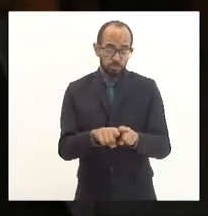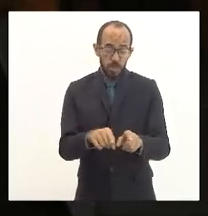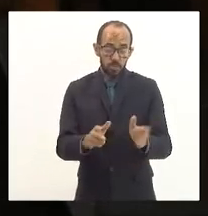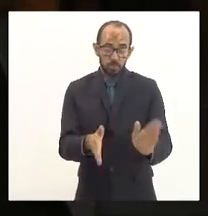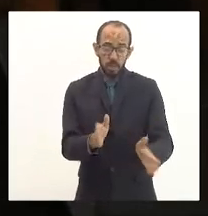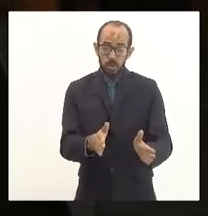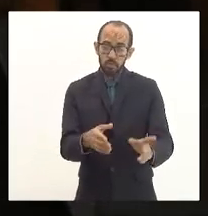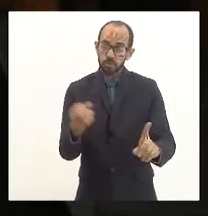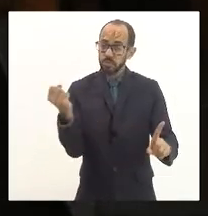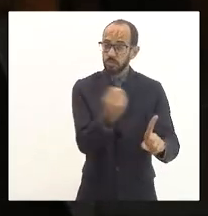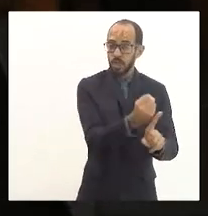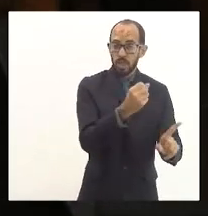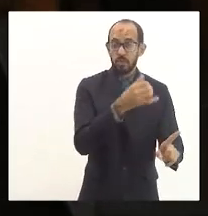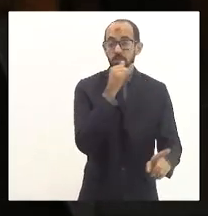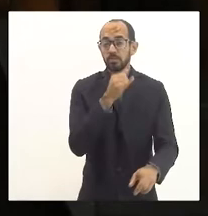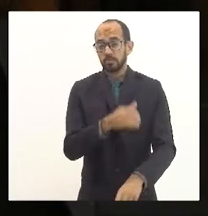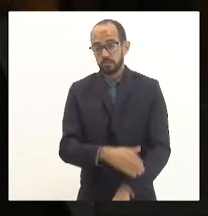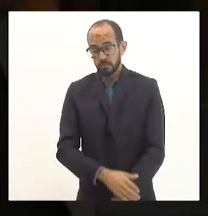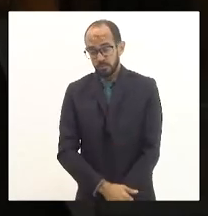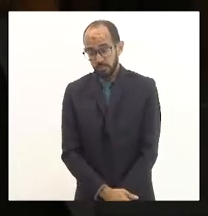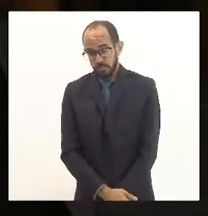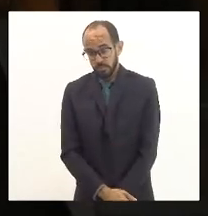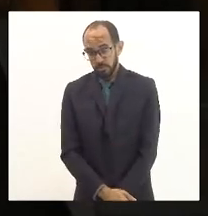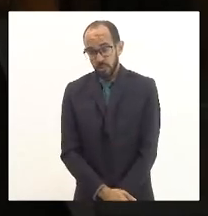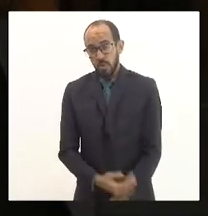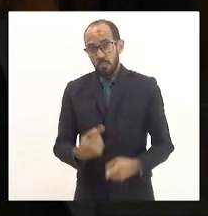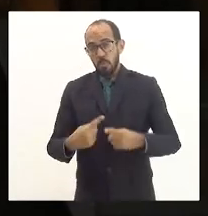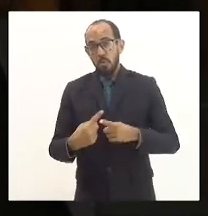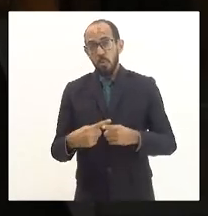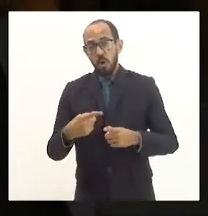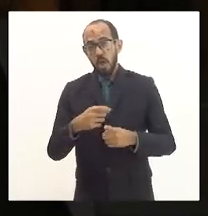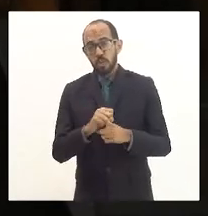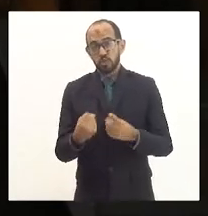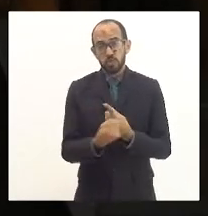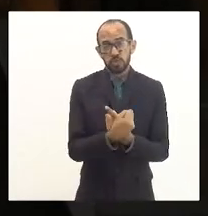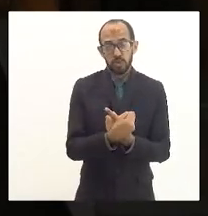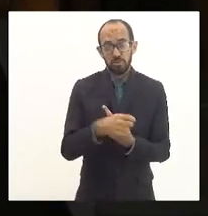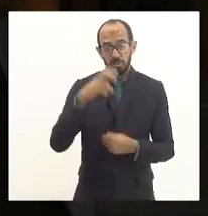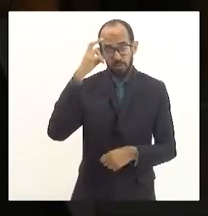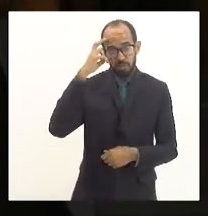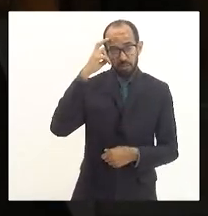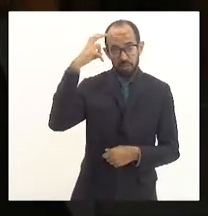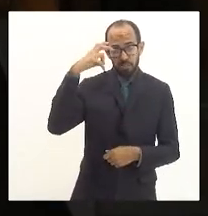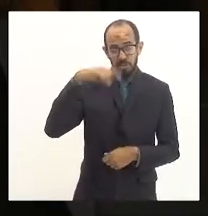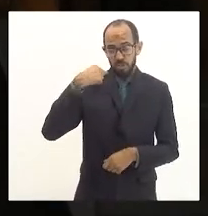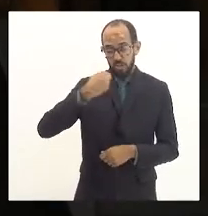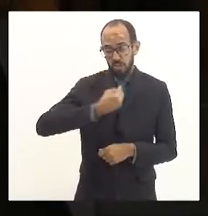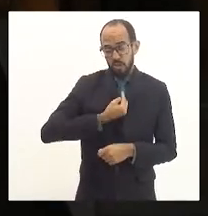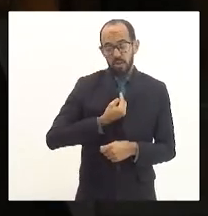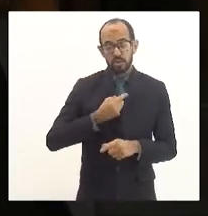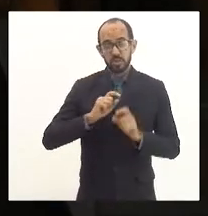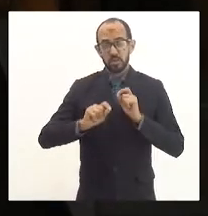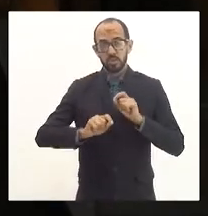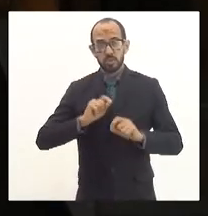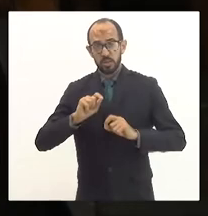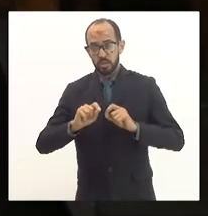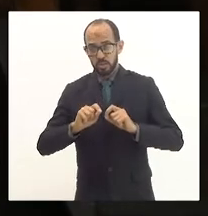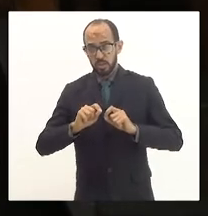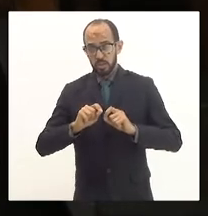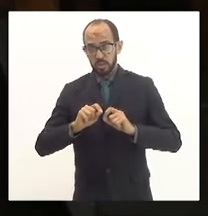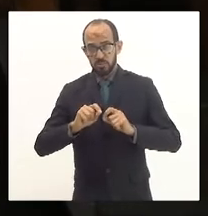o porquê a sociedade dita inteligente a nossa o